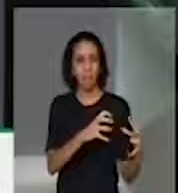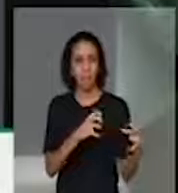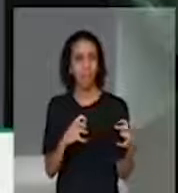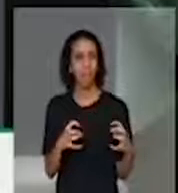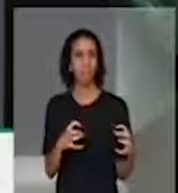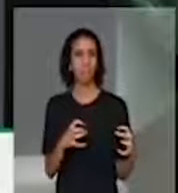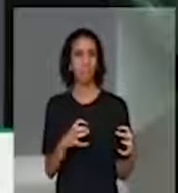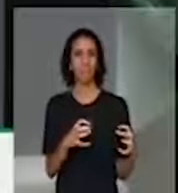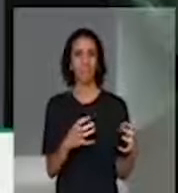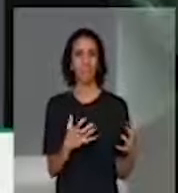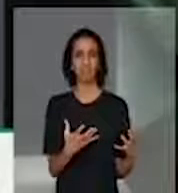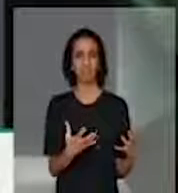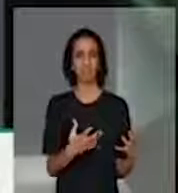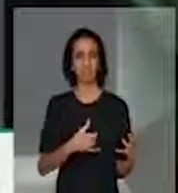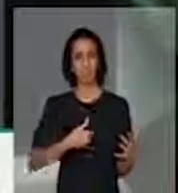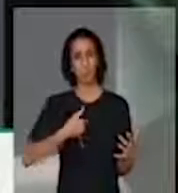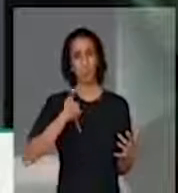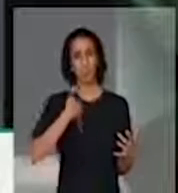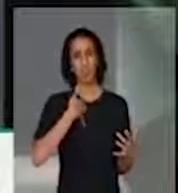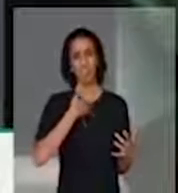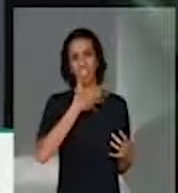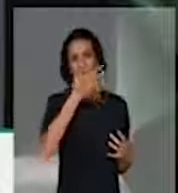brigas, vamos esquecer um pouco o ego,